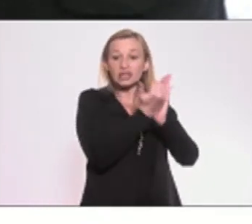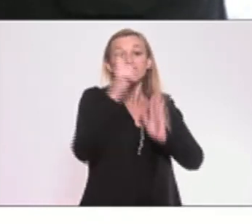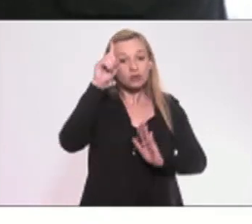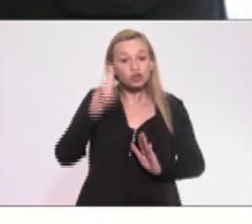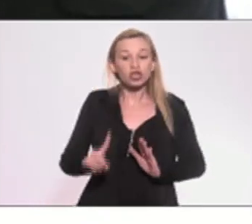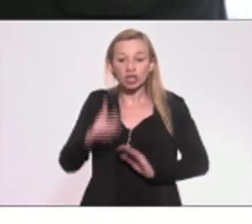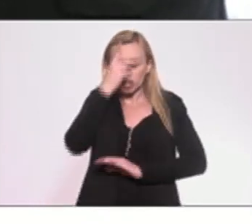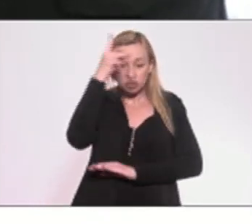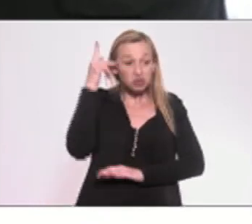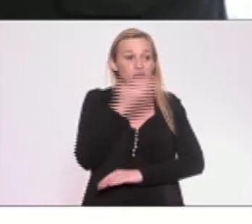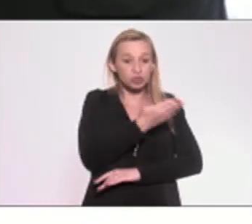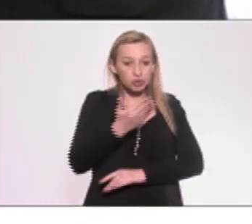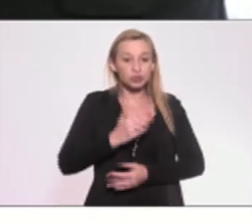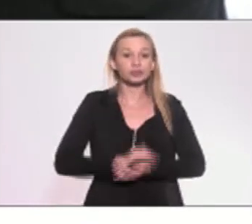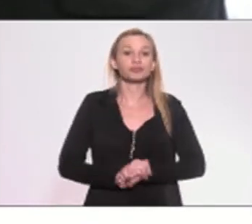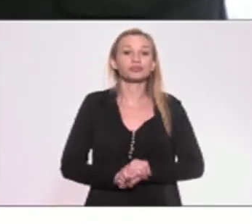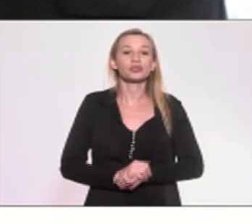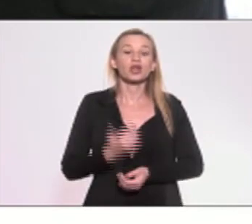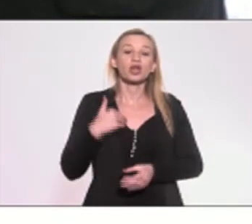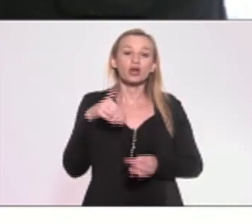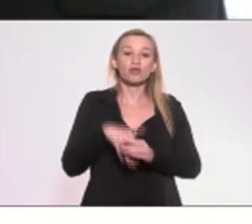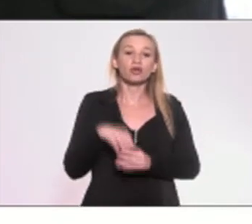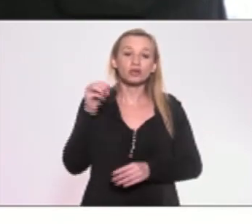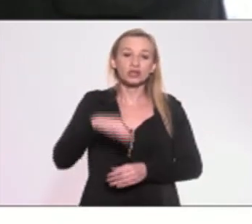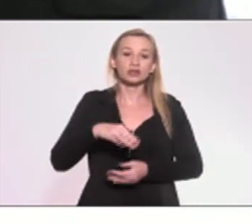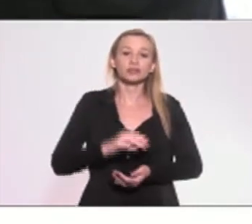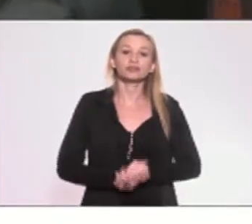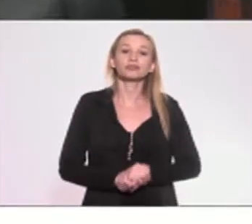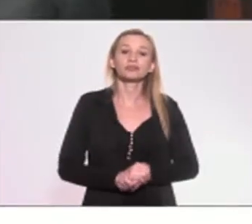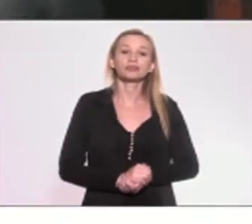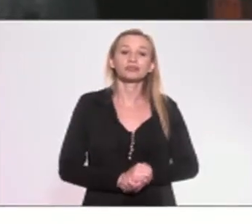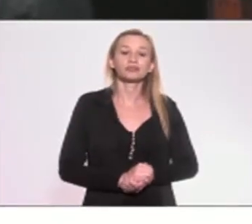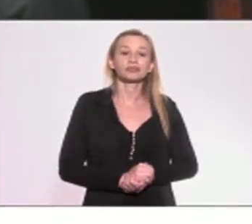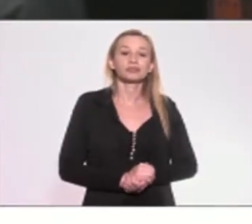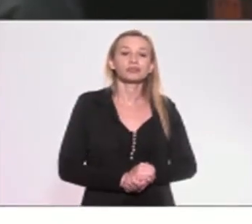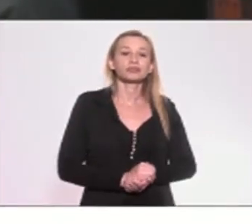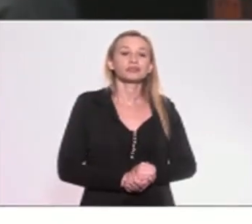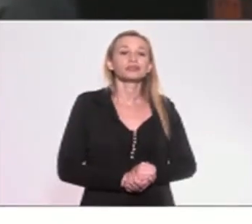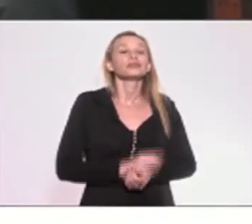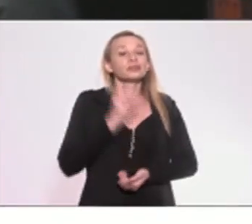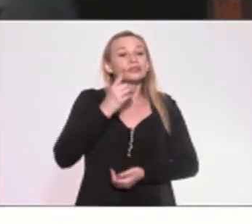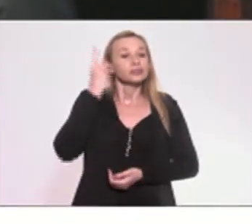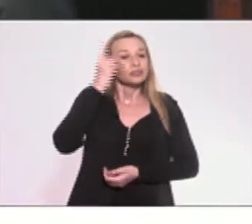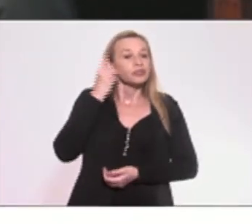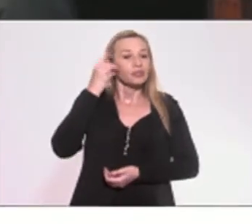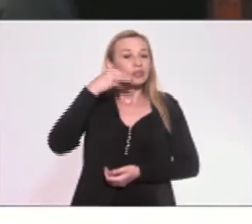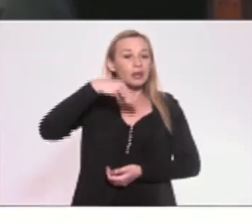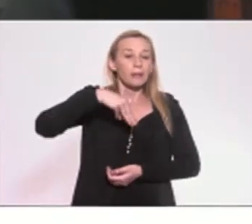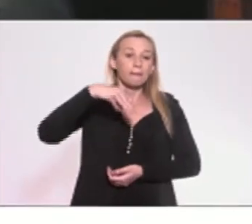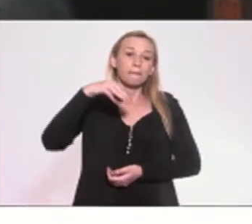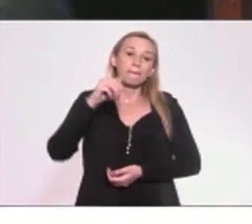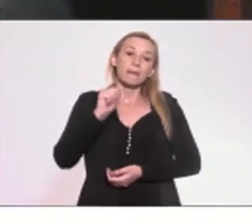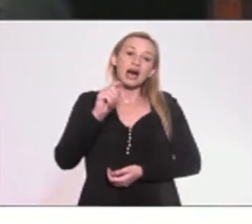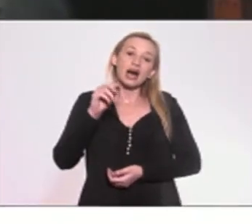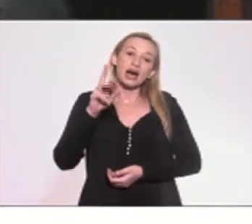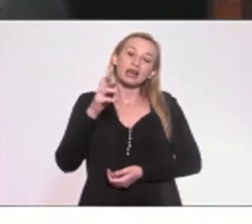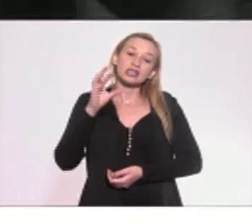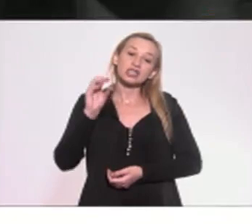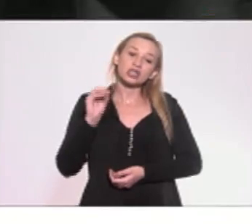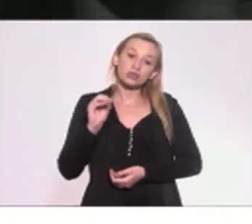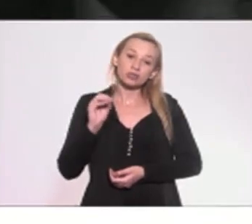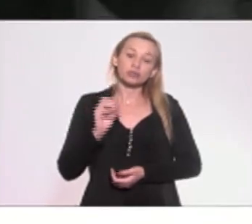essas pessoas. Presidente, meu voto é sim. Com a palavra, deputado Márcio Gualberto.